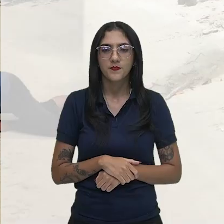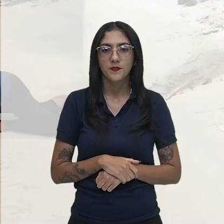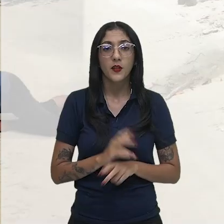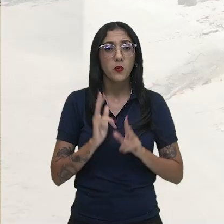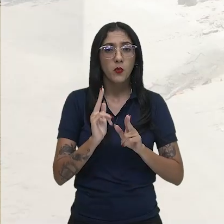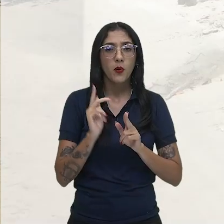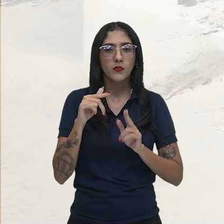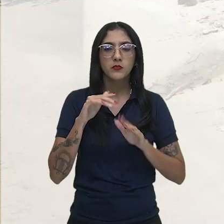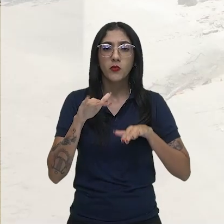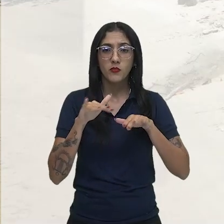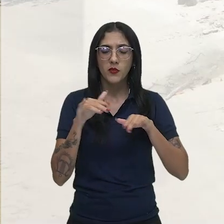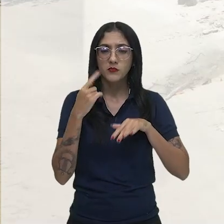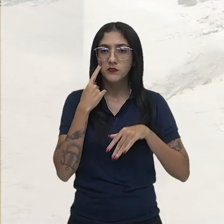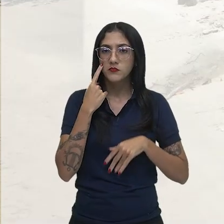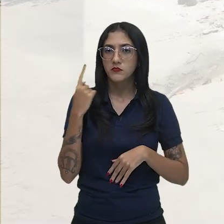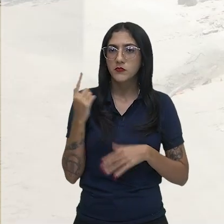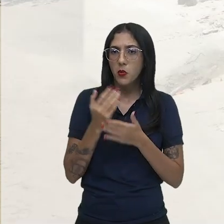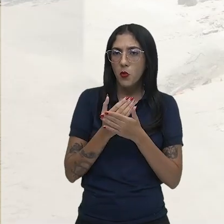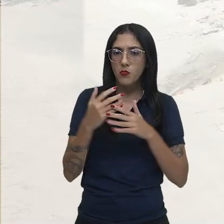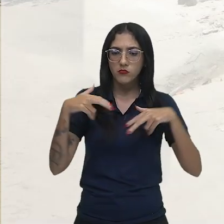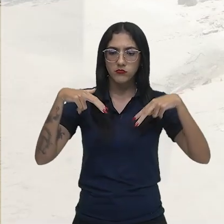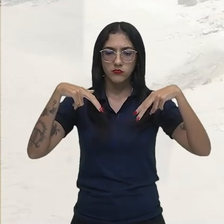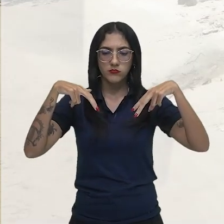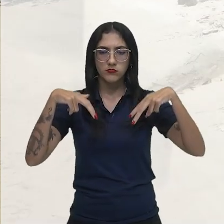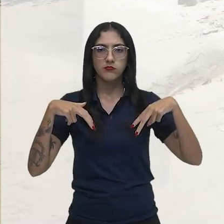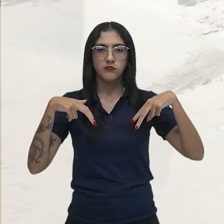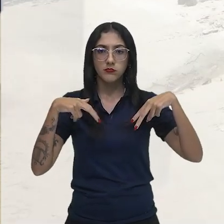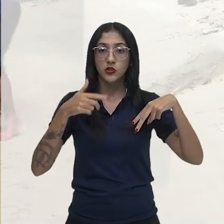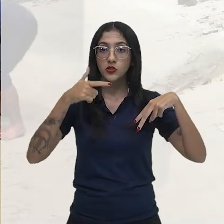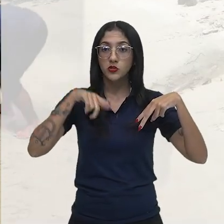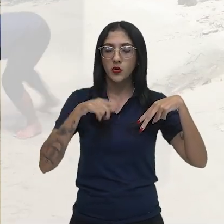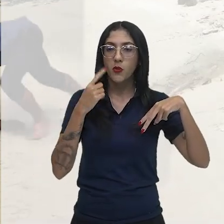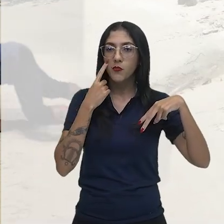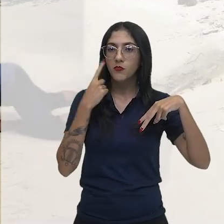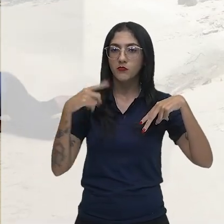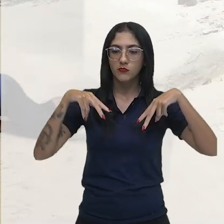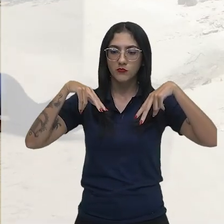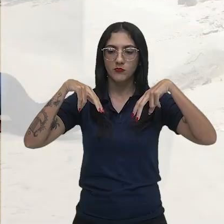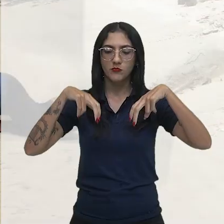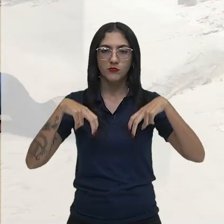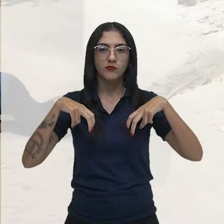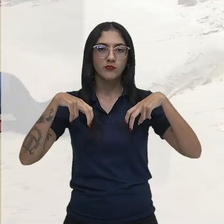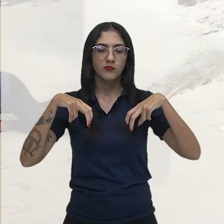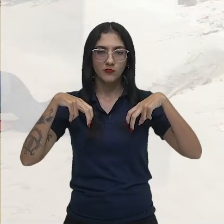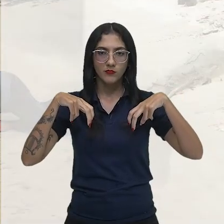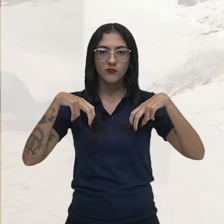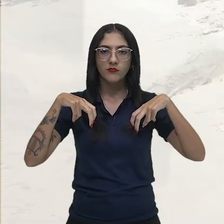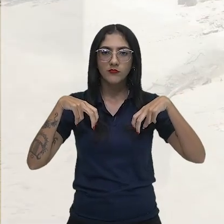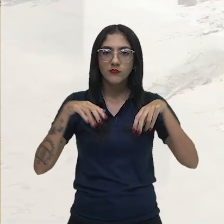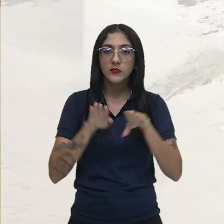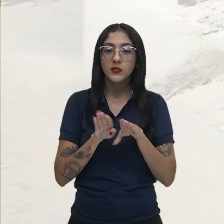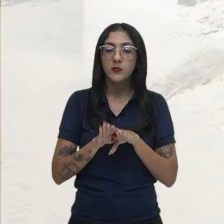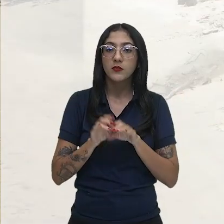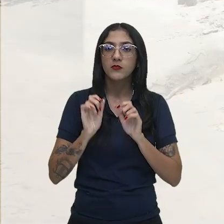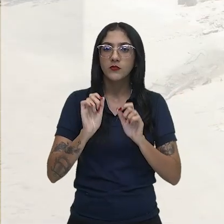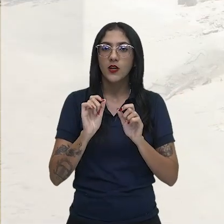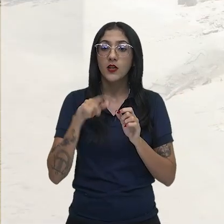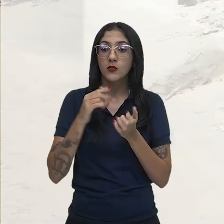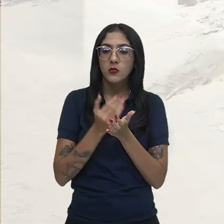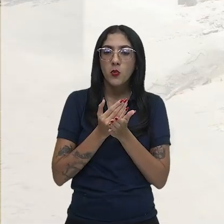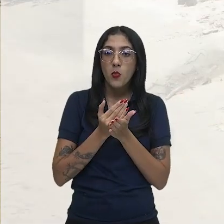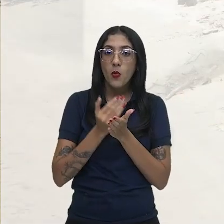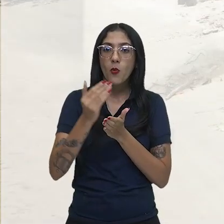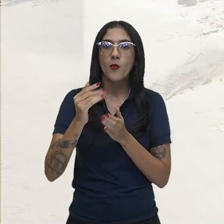vez, né? Eles estão ali no momento de início de luta, novamente na variação semi-agachado, e quando ocorre